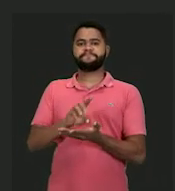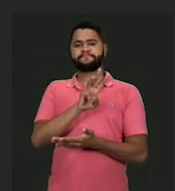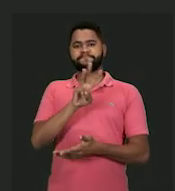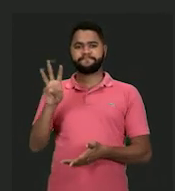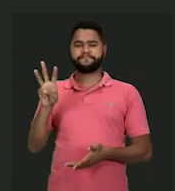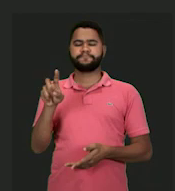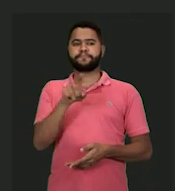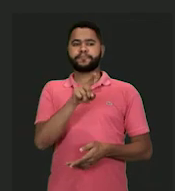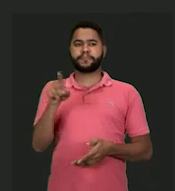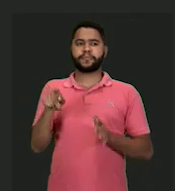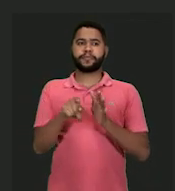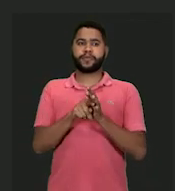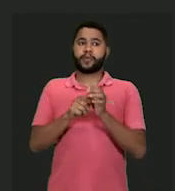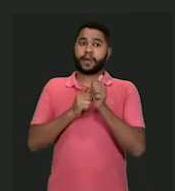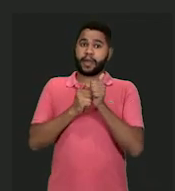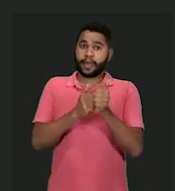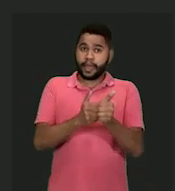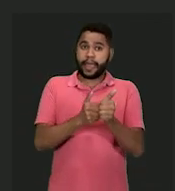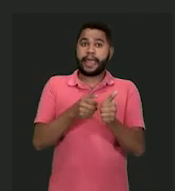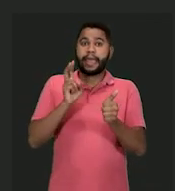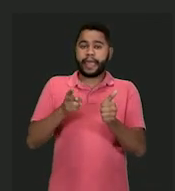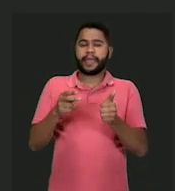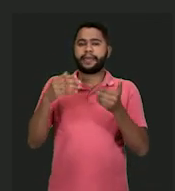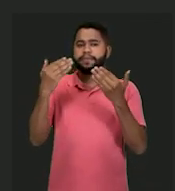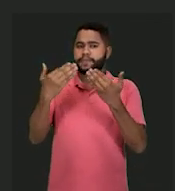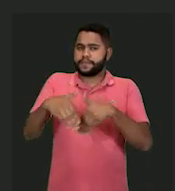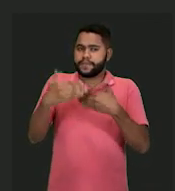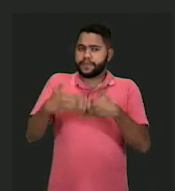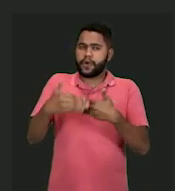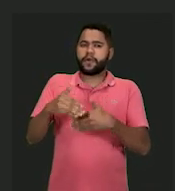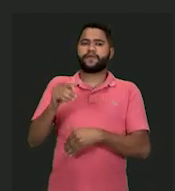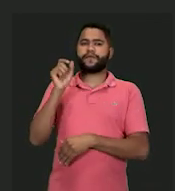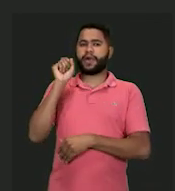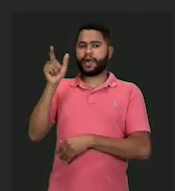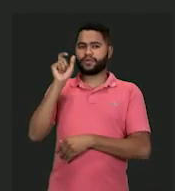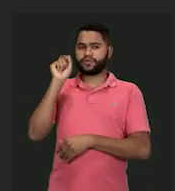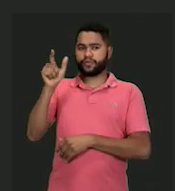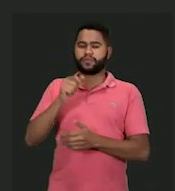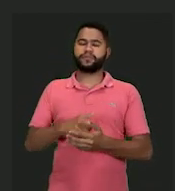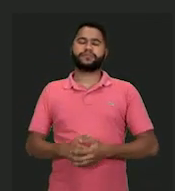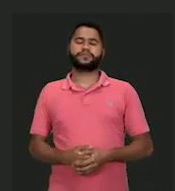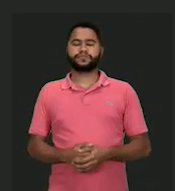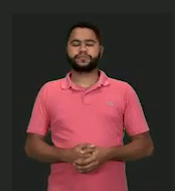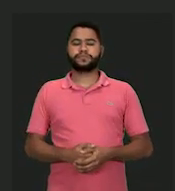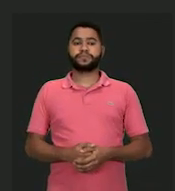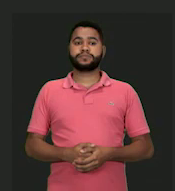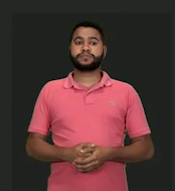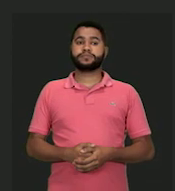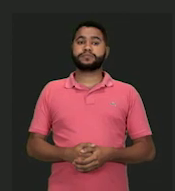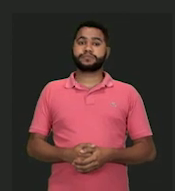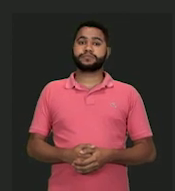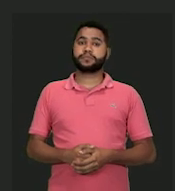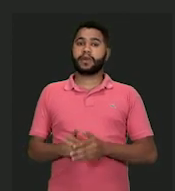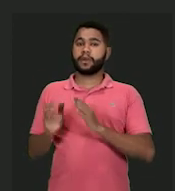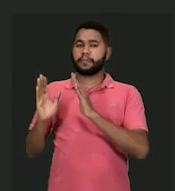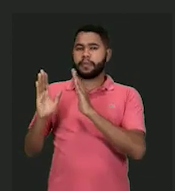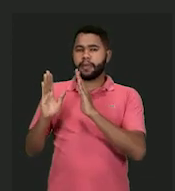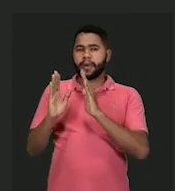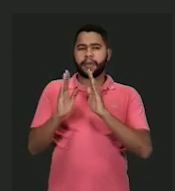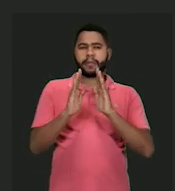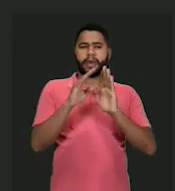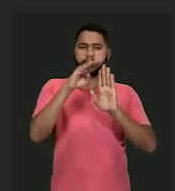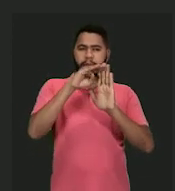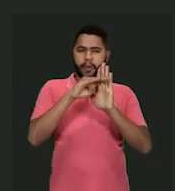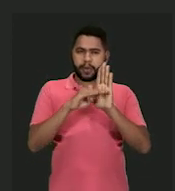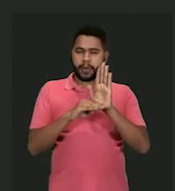está seguindo a numeração que nós estamos seguindo aqui, nossa referência é a prova azul. Então, estamos seguindo a ordem das questões da